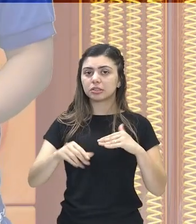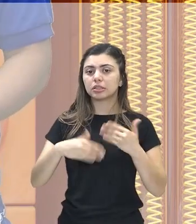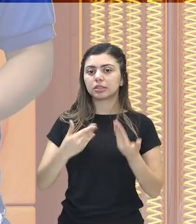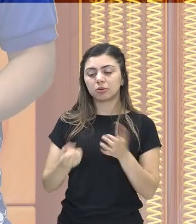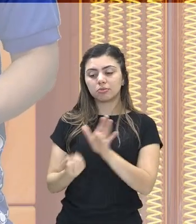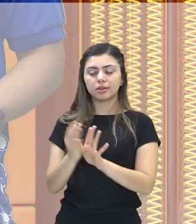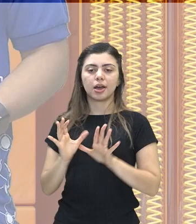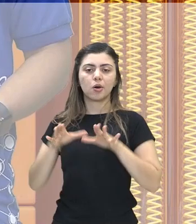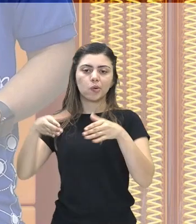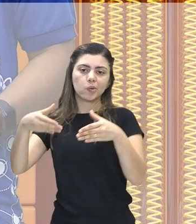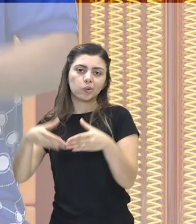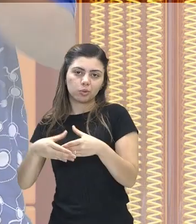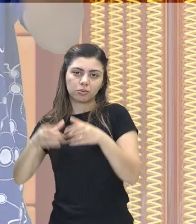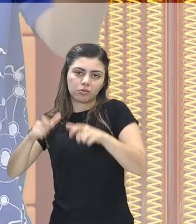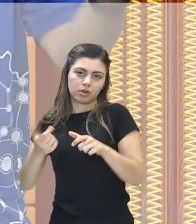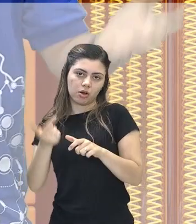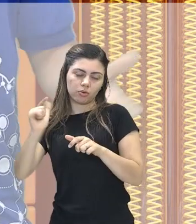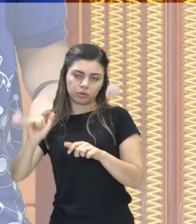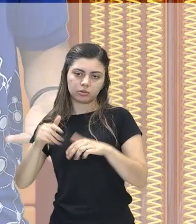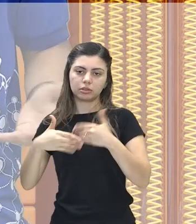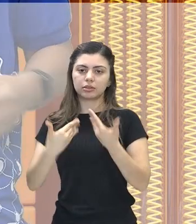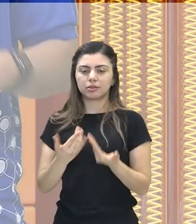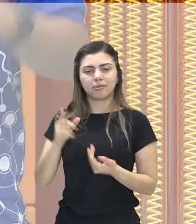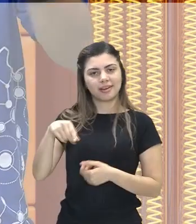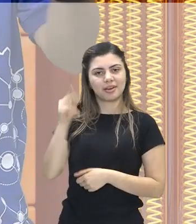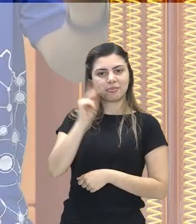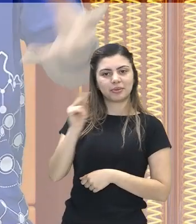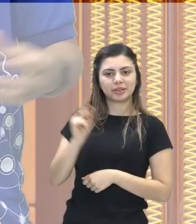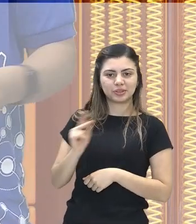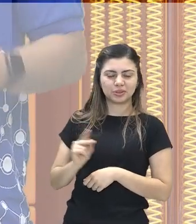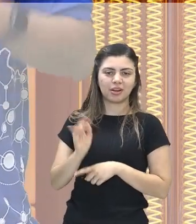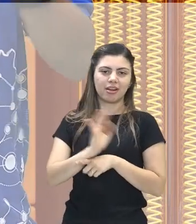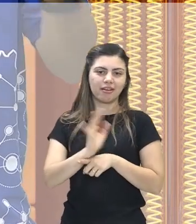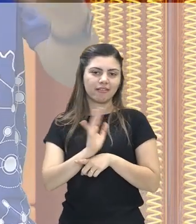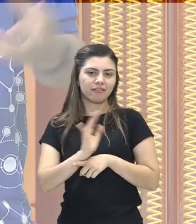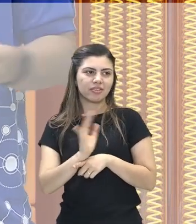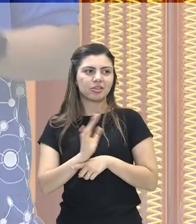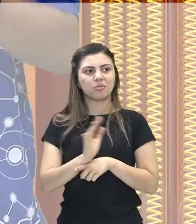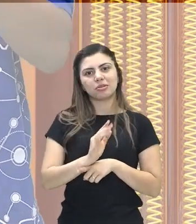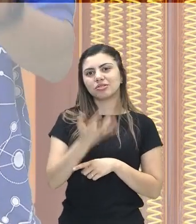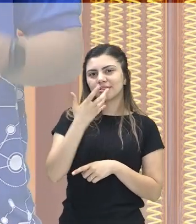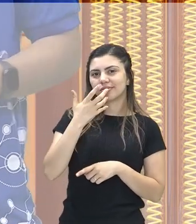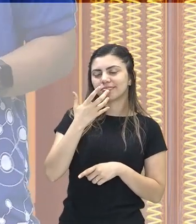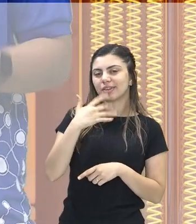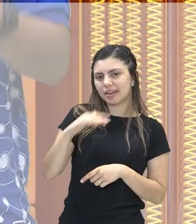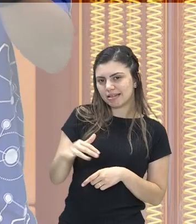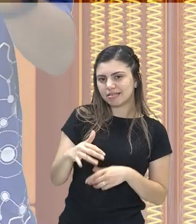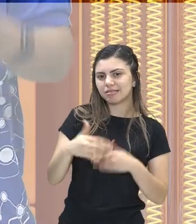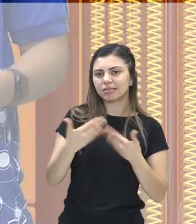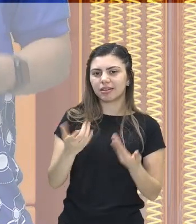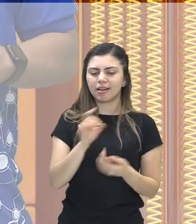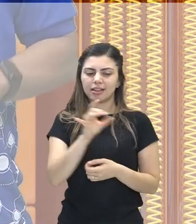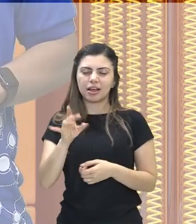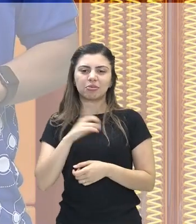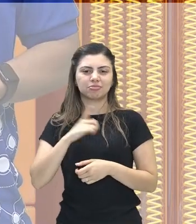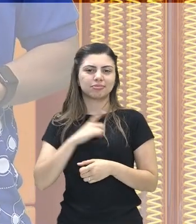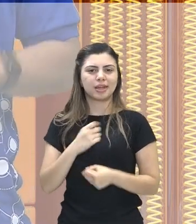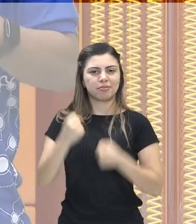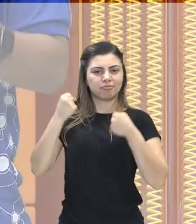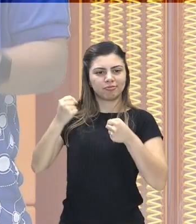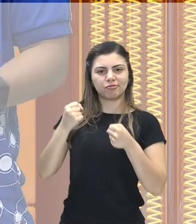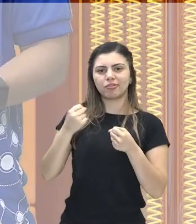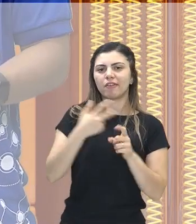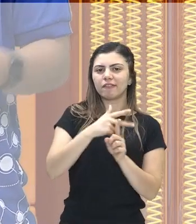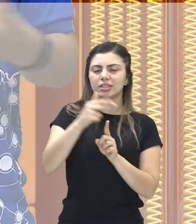uma comunidade em um novo lugar. E aí a história é uma história da Disney, todos eles têm poderes, cada um tem um poder específico. É uma história que mostra o